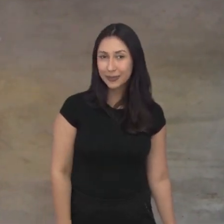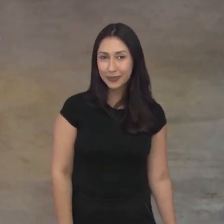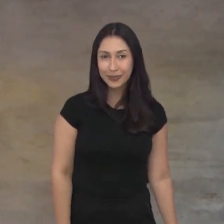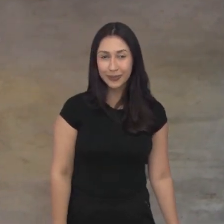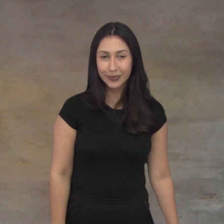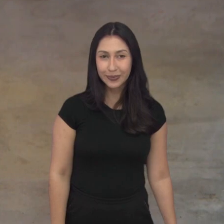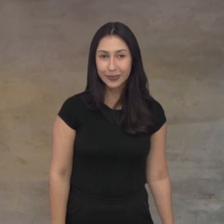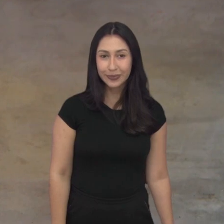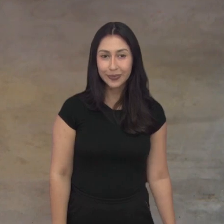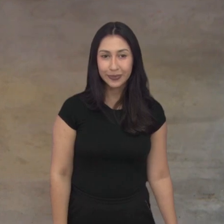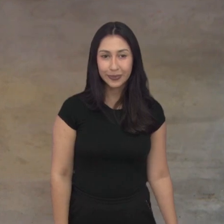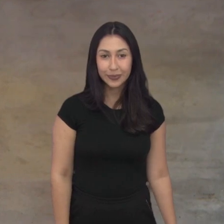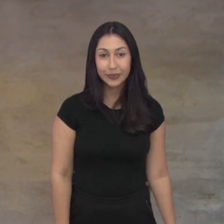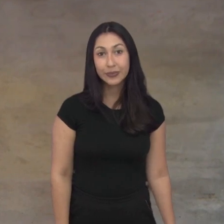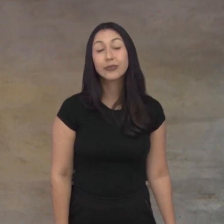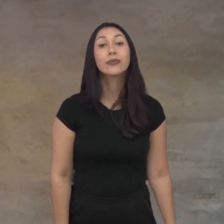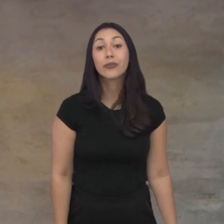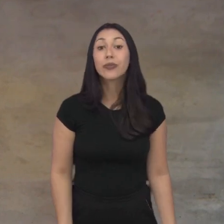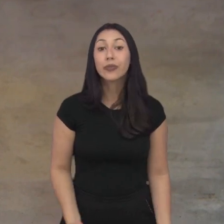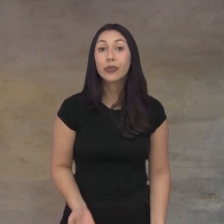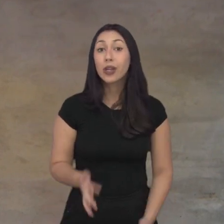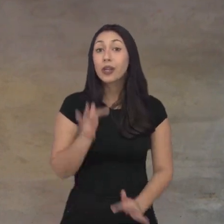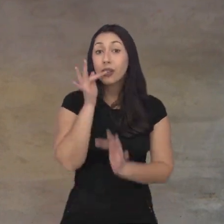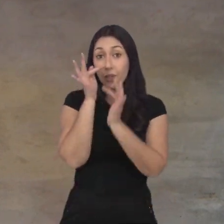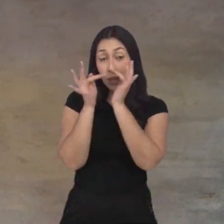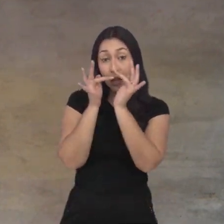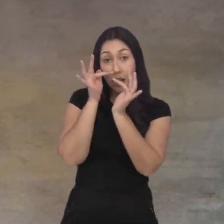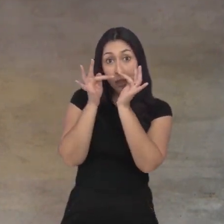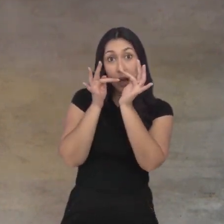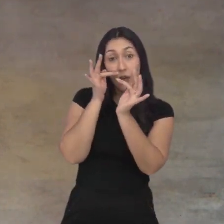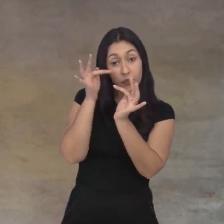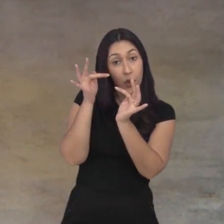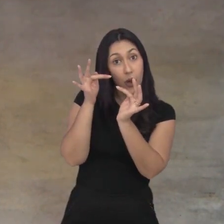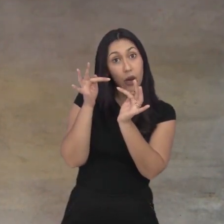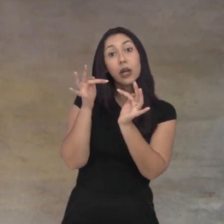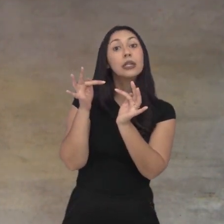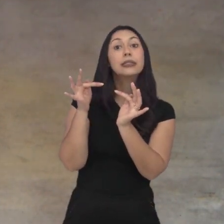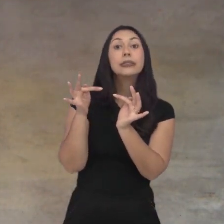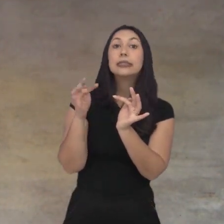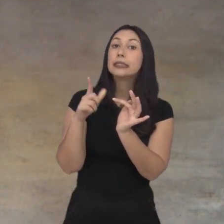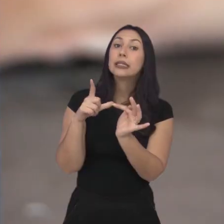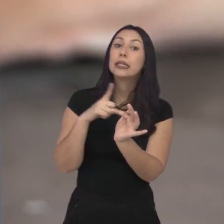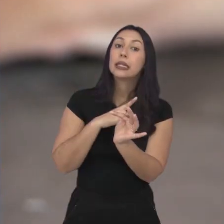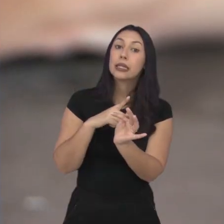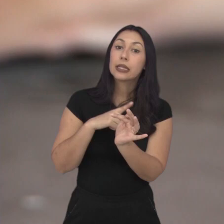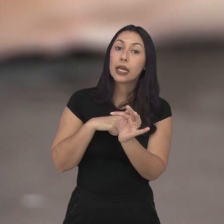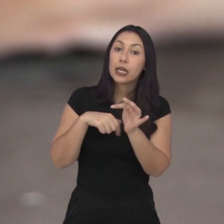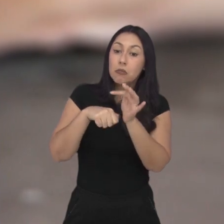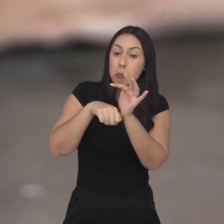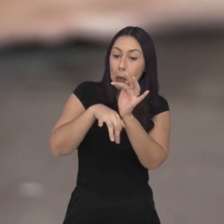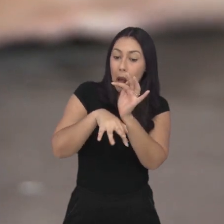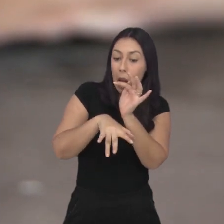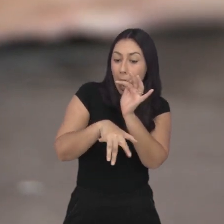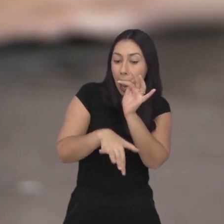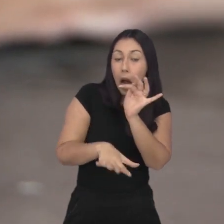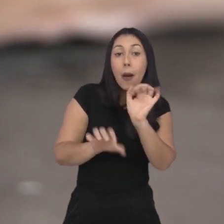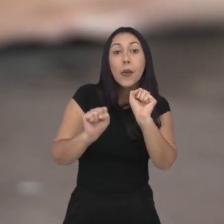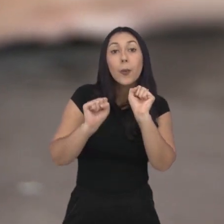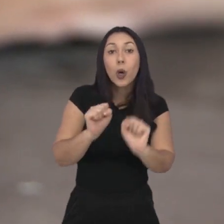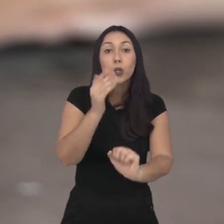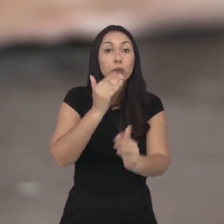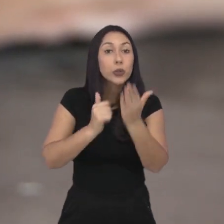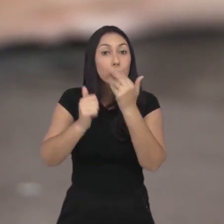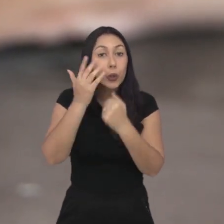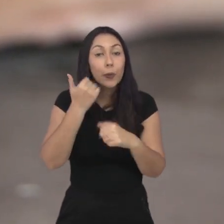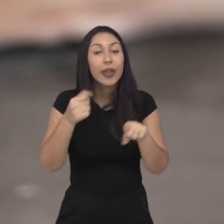faz com essa nossa água aqui. O feijão borboleta, como todos os outros feijões, tem suas vagens e seus grãos